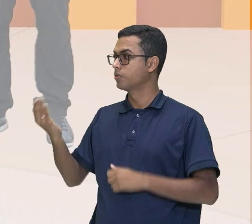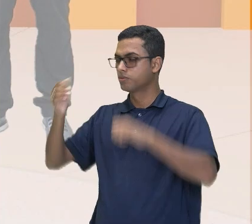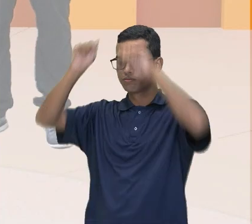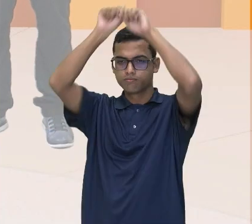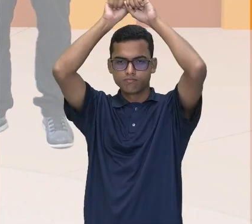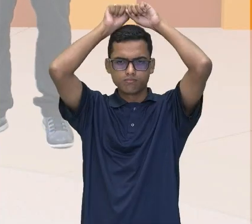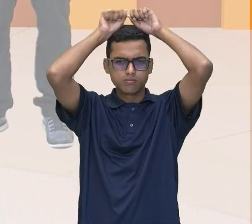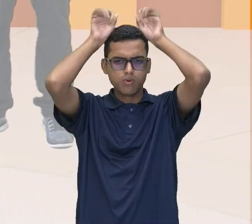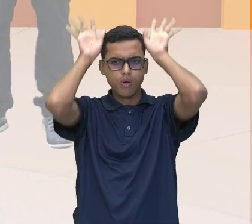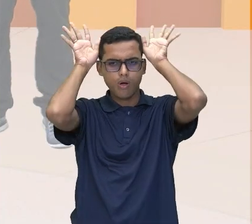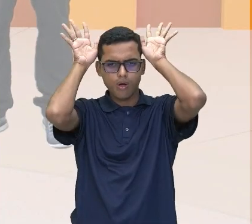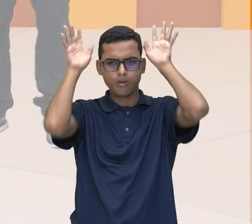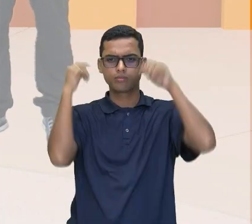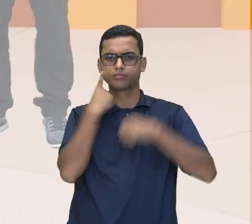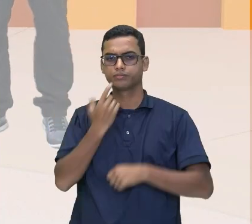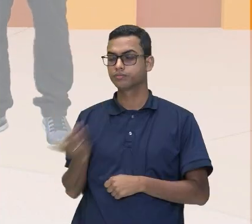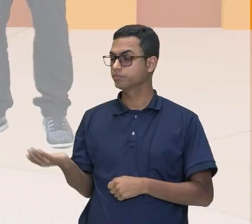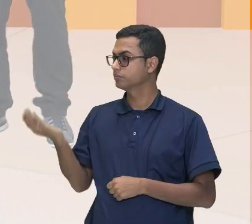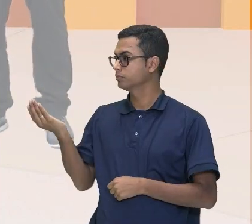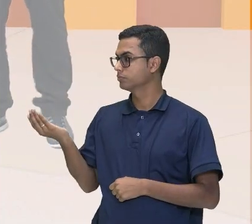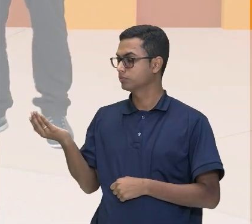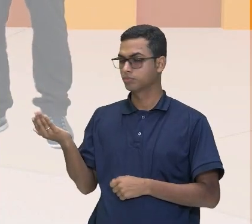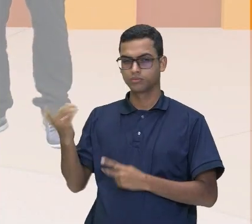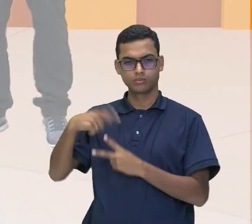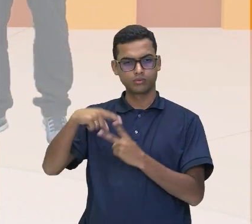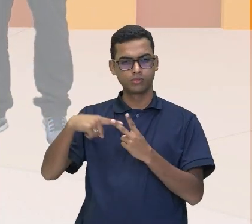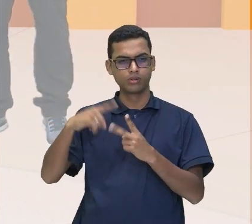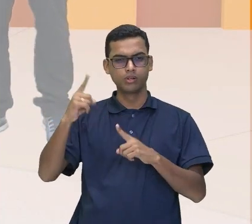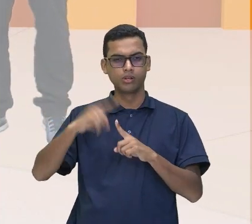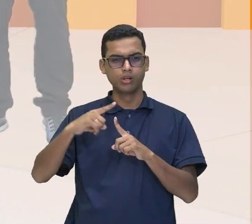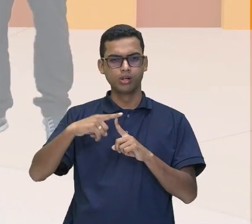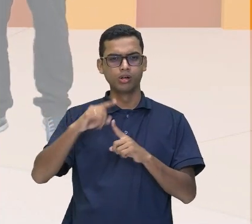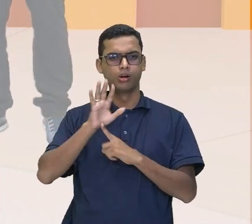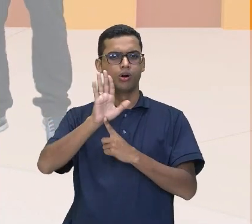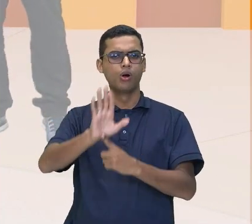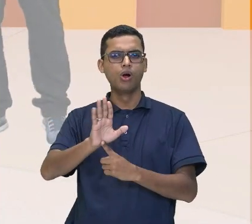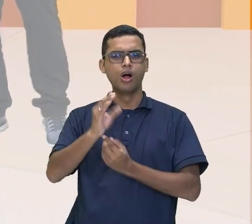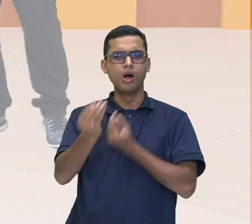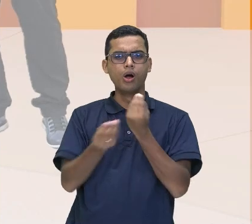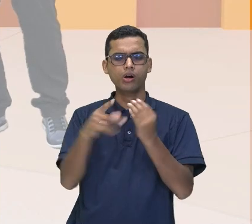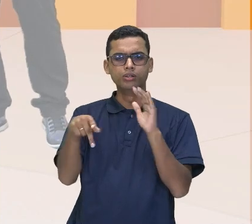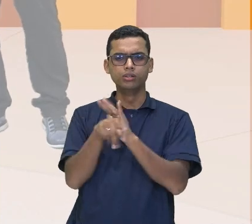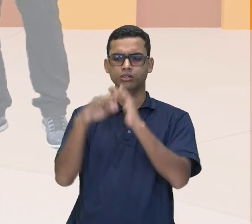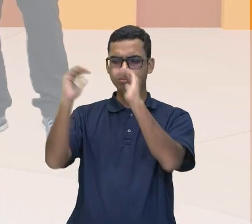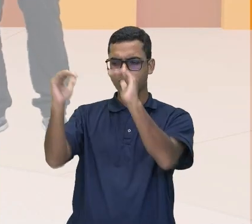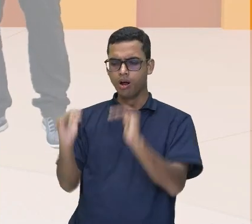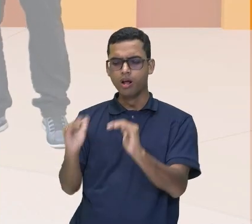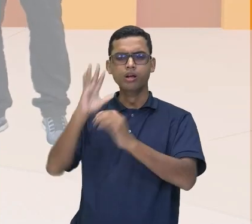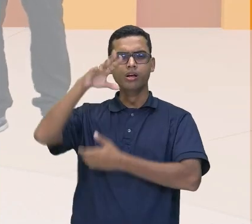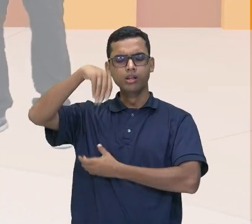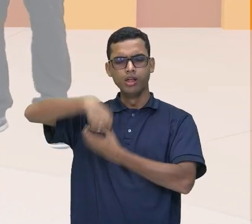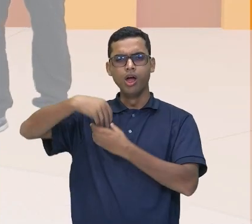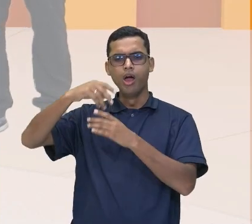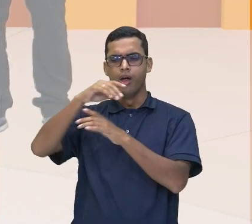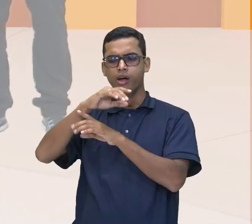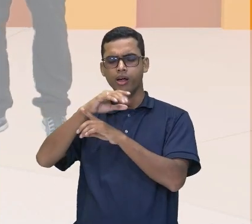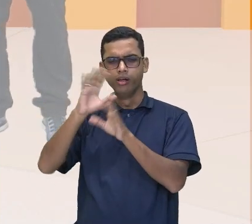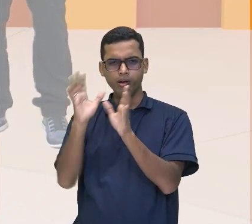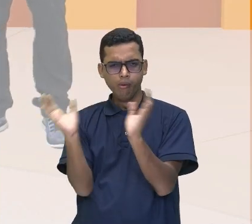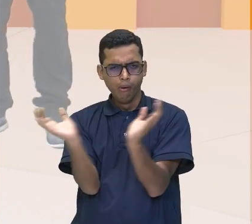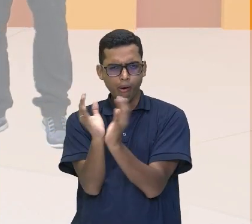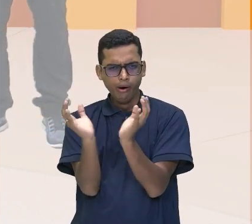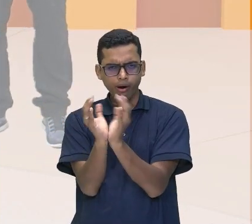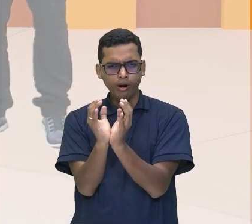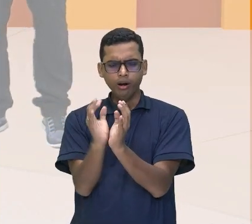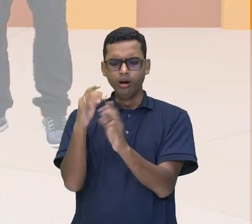aí, ó. Né? Isso retrata também a posição social do próprio integrante daquela